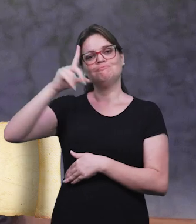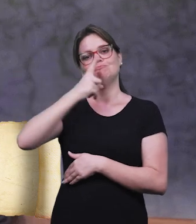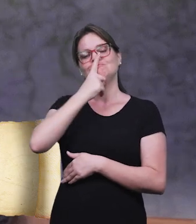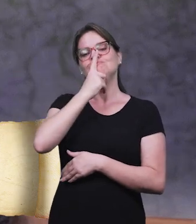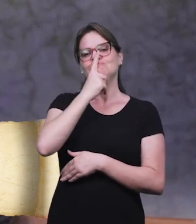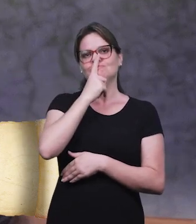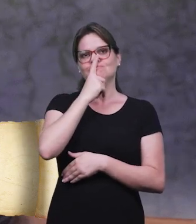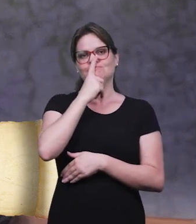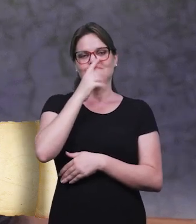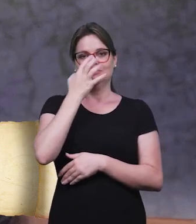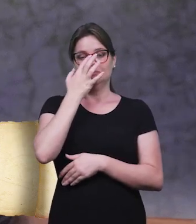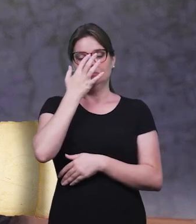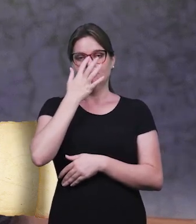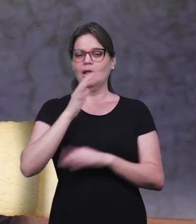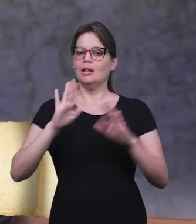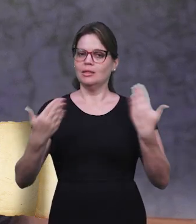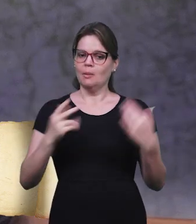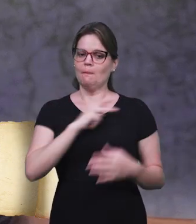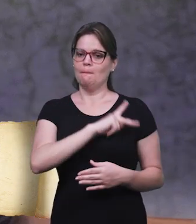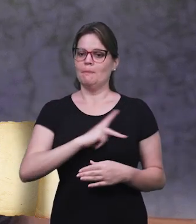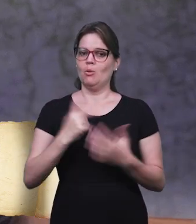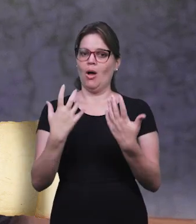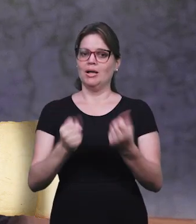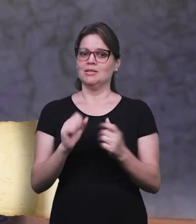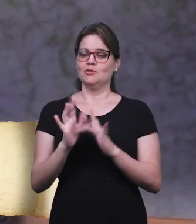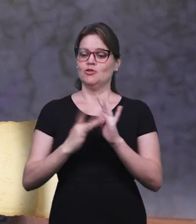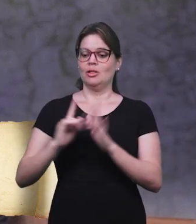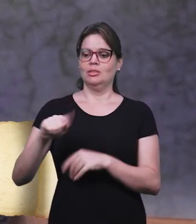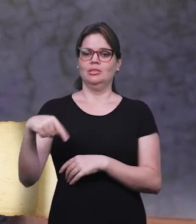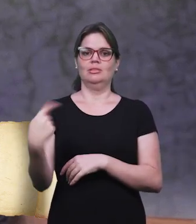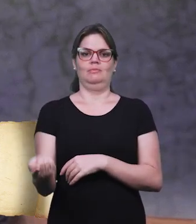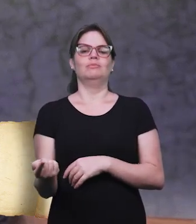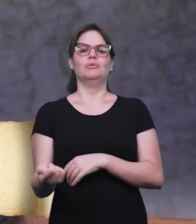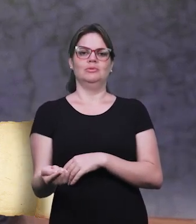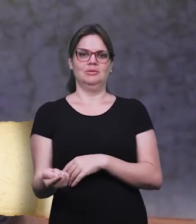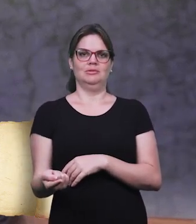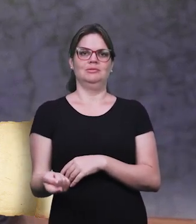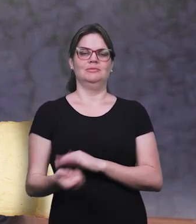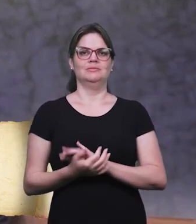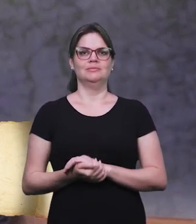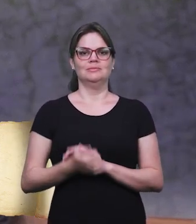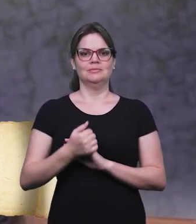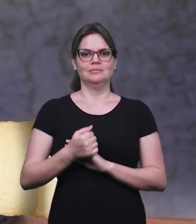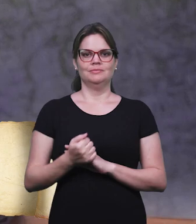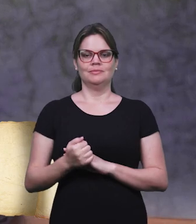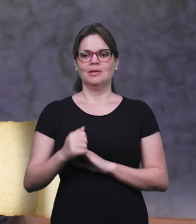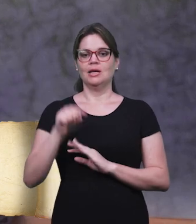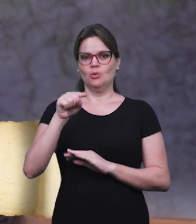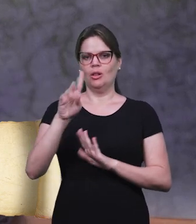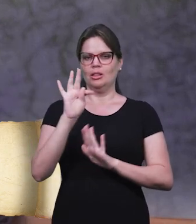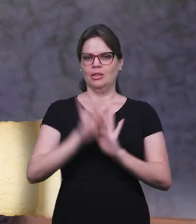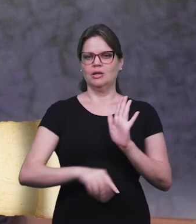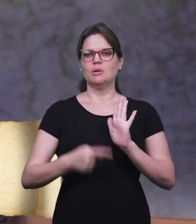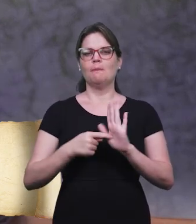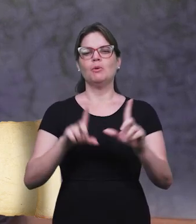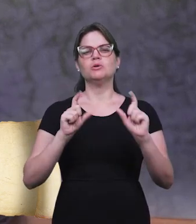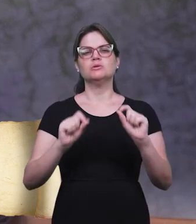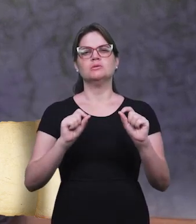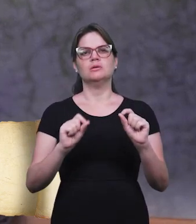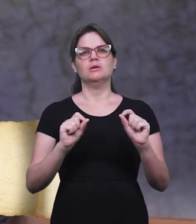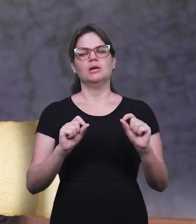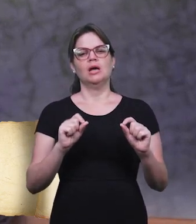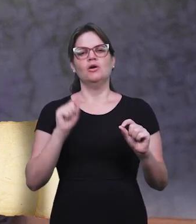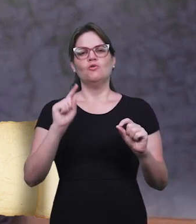Jerusalém, que foram 14 anos depois da conversão. 14 anos depois, ele já tinha feito a